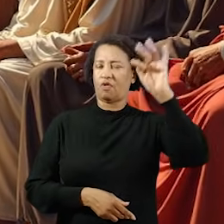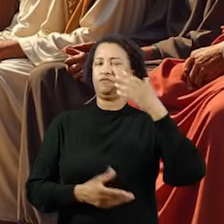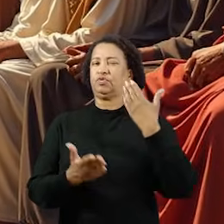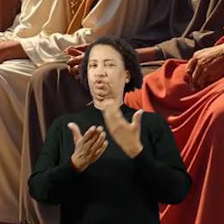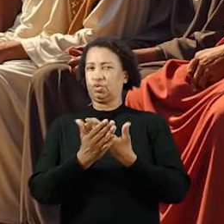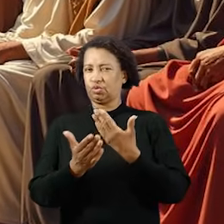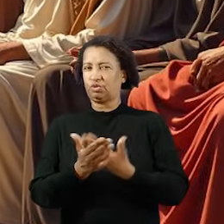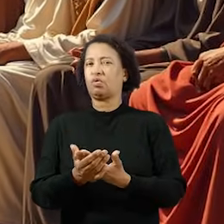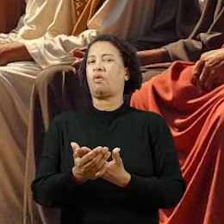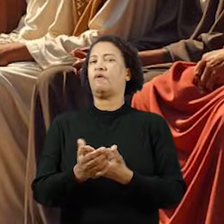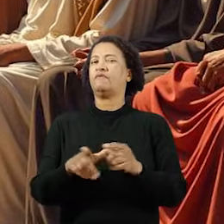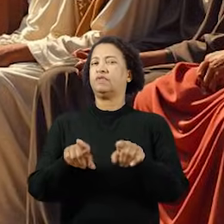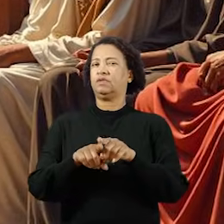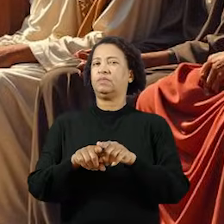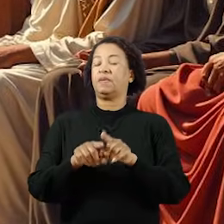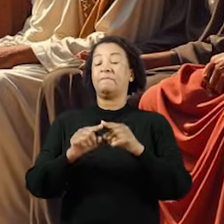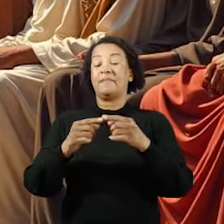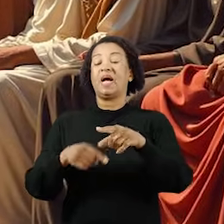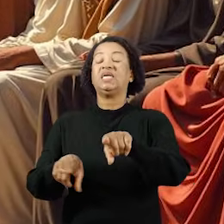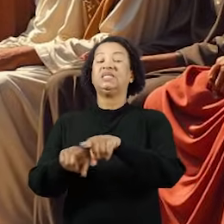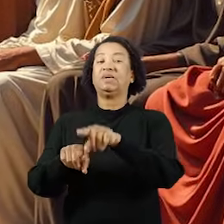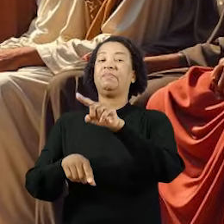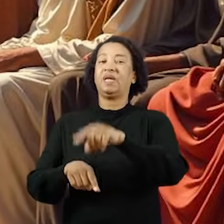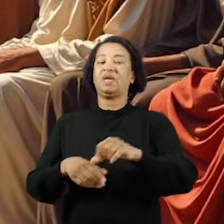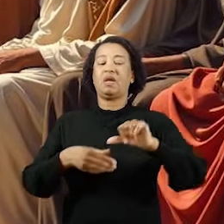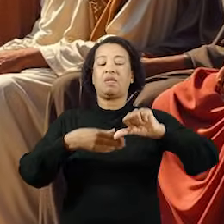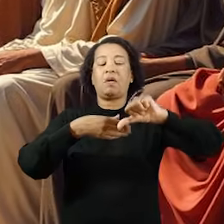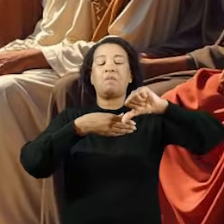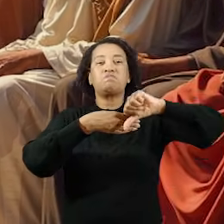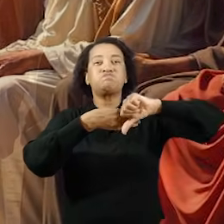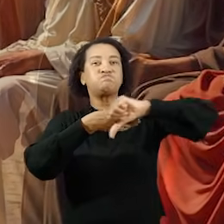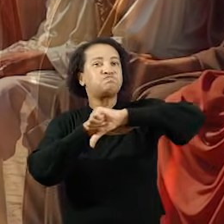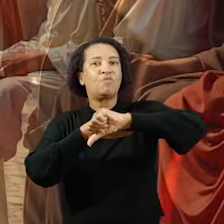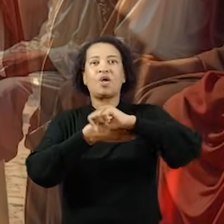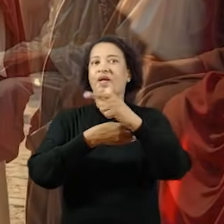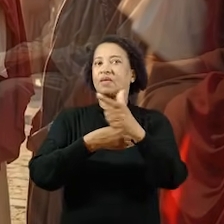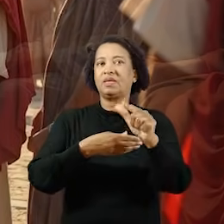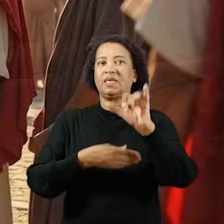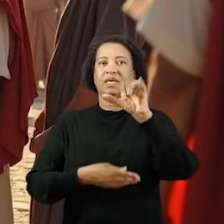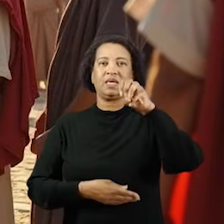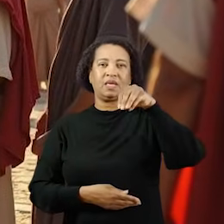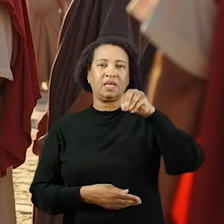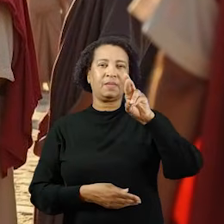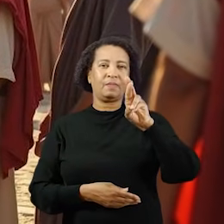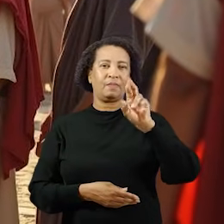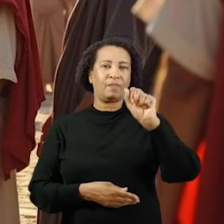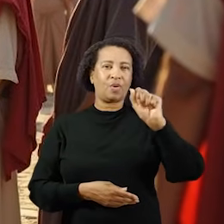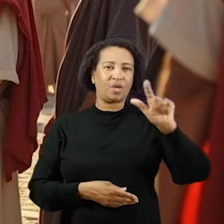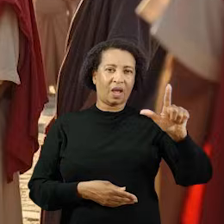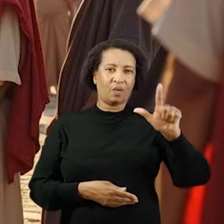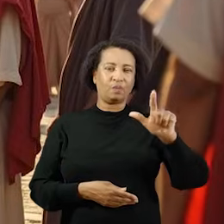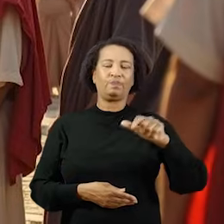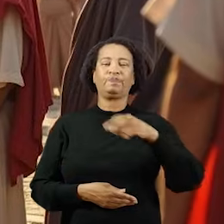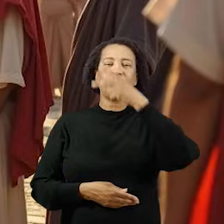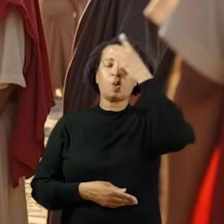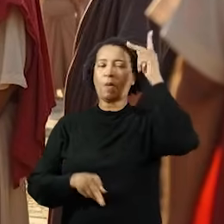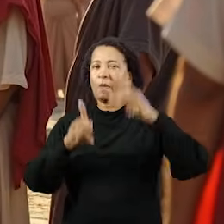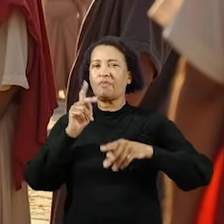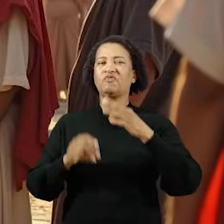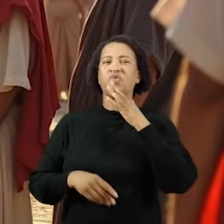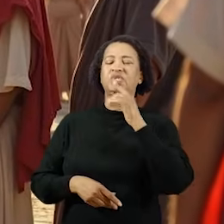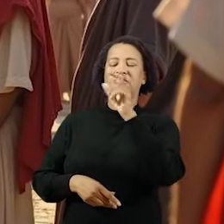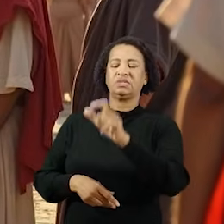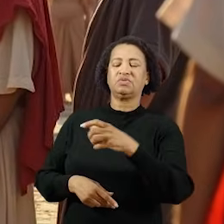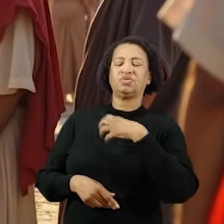eles também eram conhecidos pela imoralidade. Alguns dos coríntios apreciavam o nível cultural de Paulo e o seu estilo